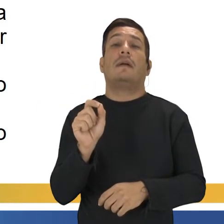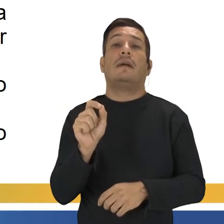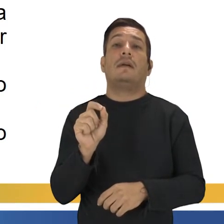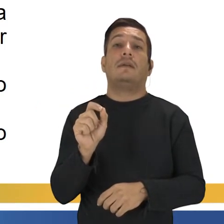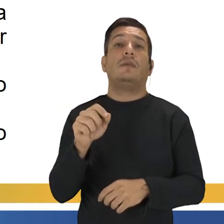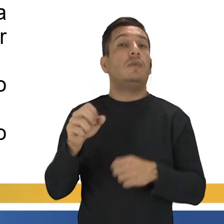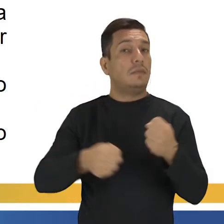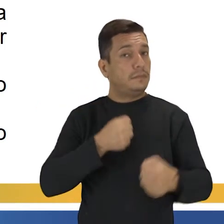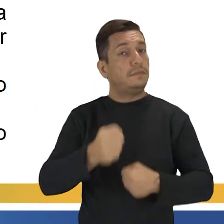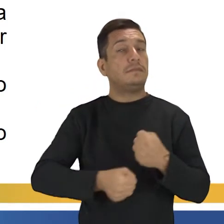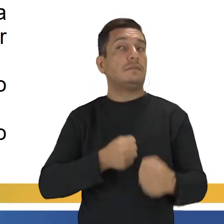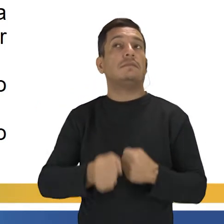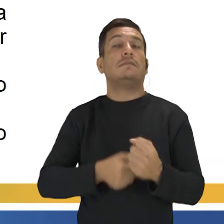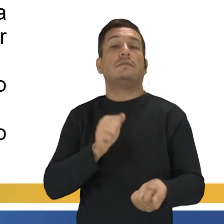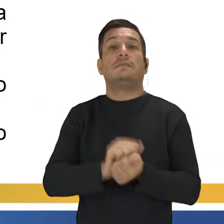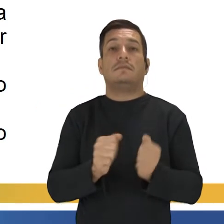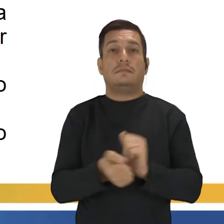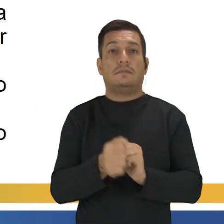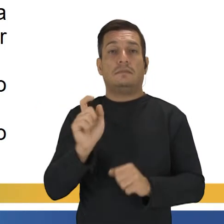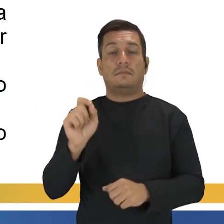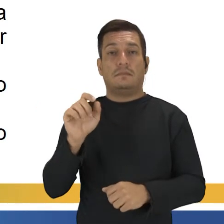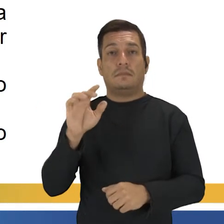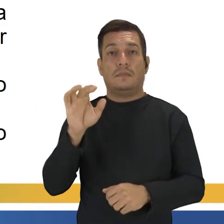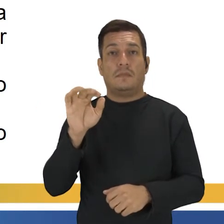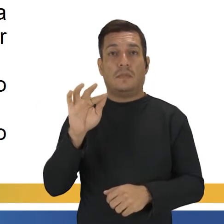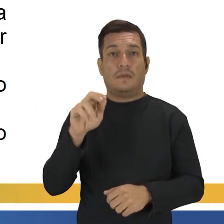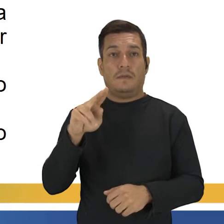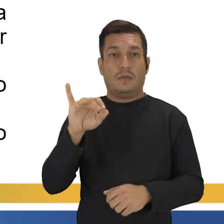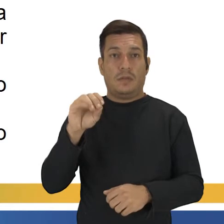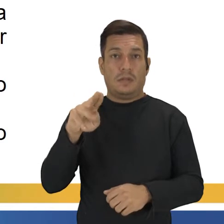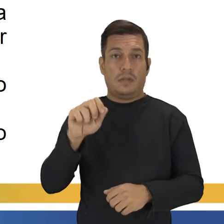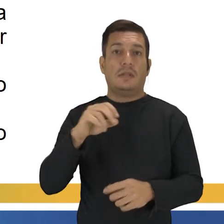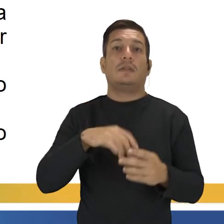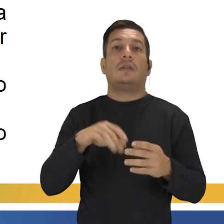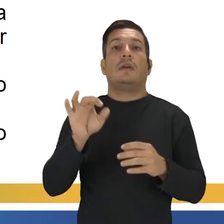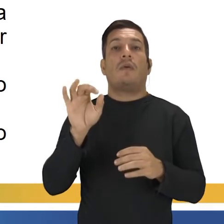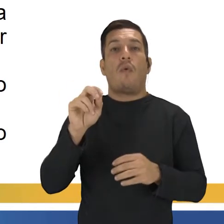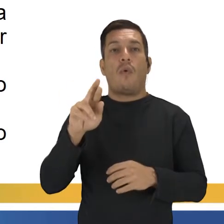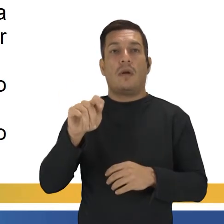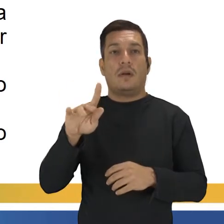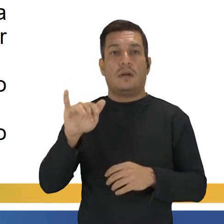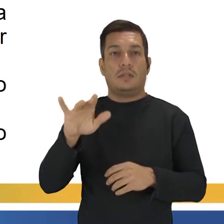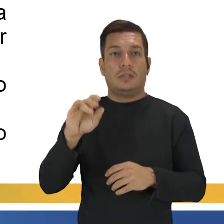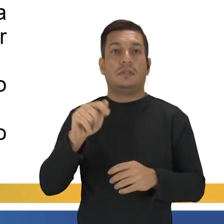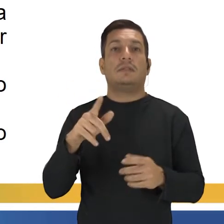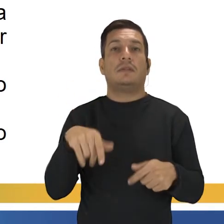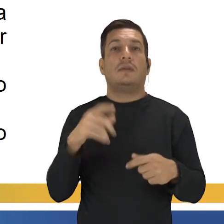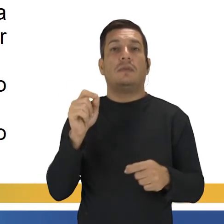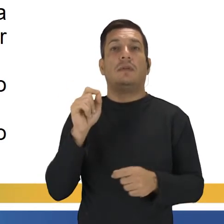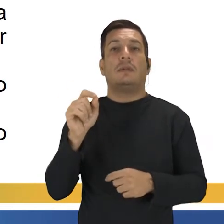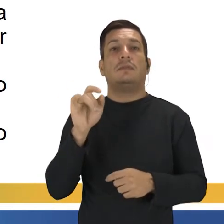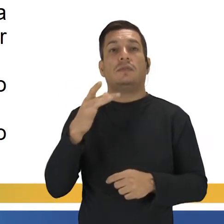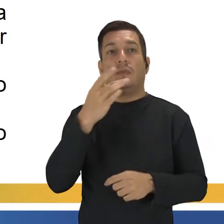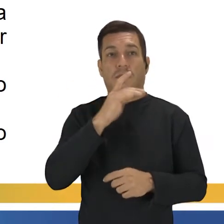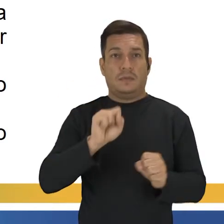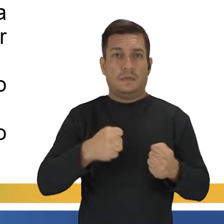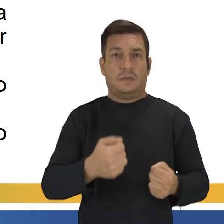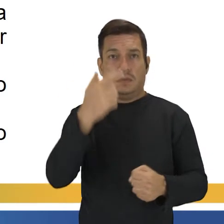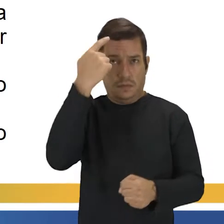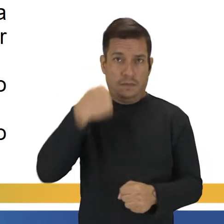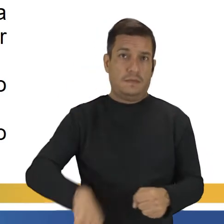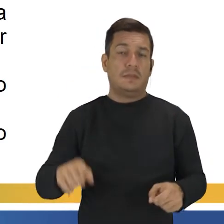Então o treinamento ele tem que ser prescrito de acordo com o objetivo da pessoa. Tá? Se alguém pretende melhorar sua corrida em